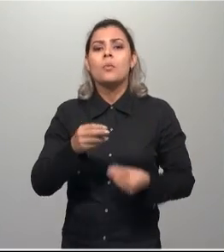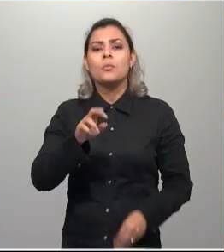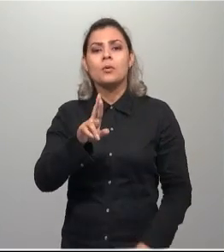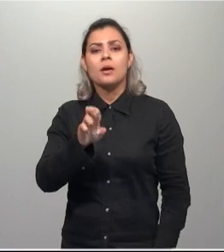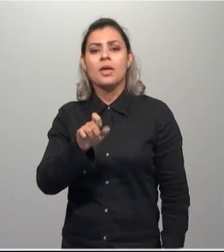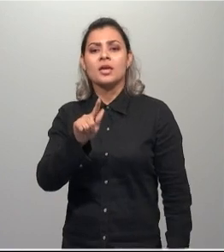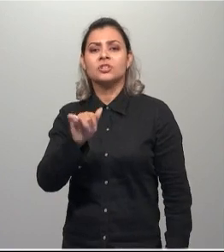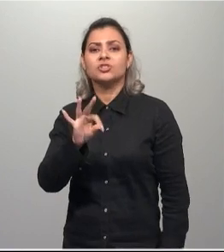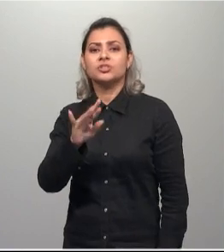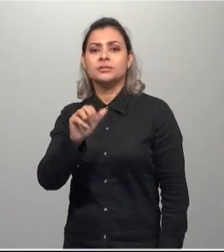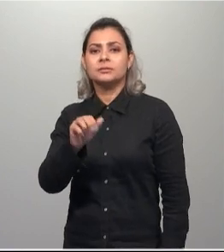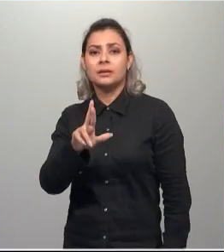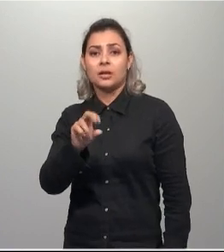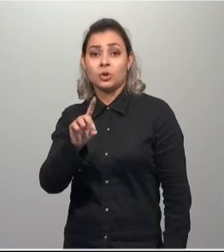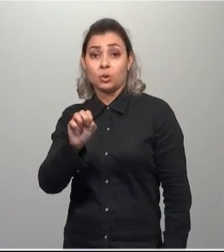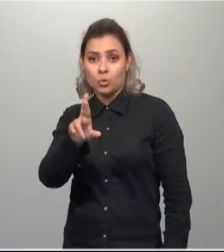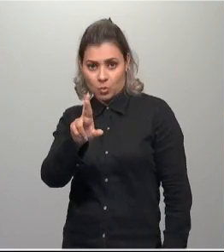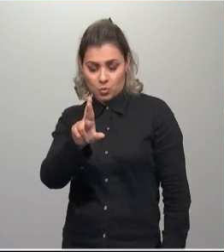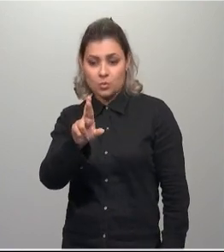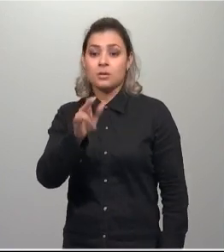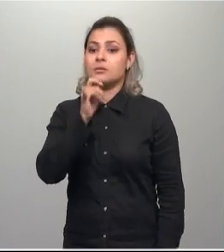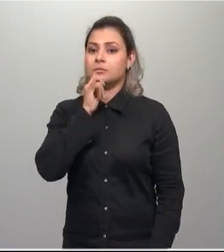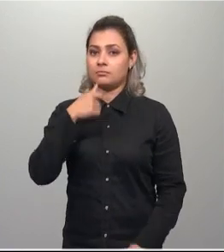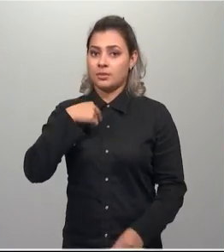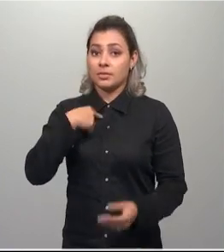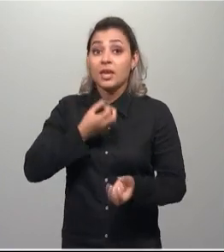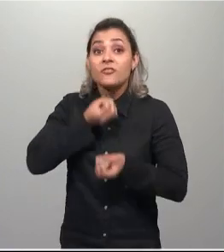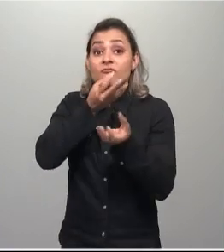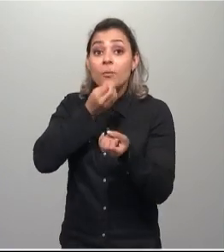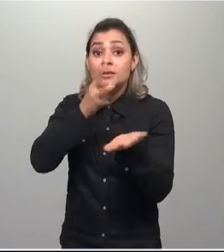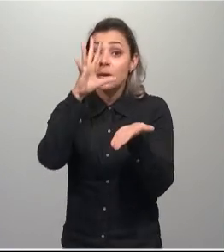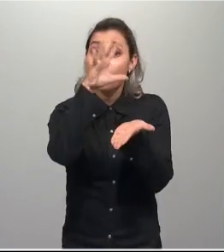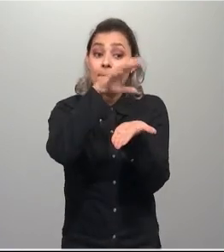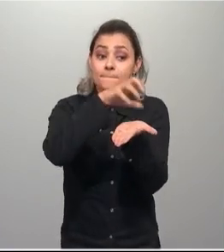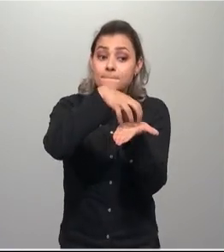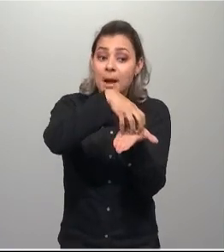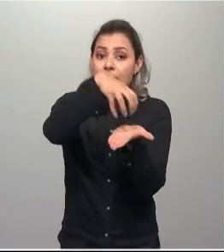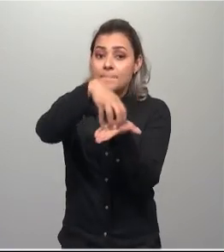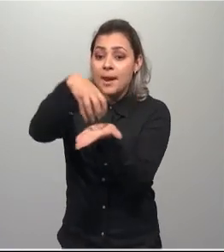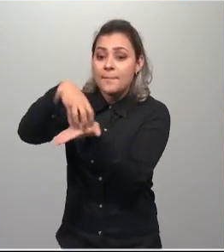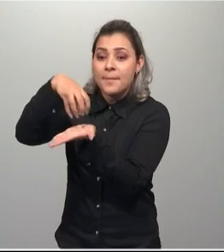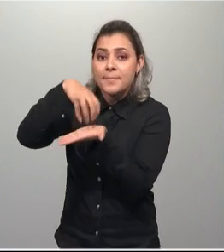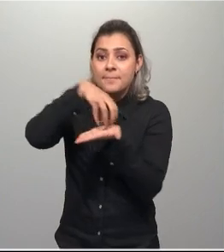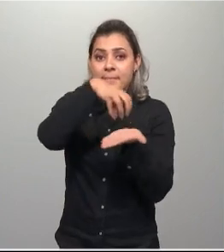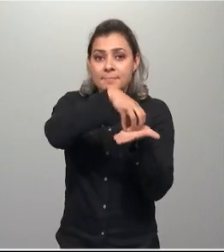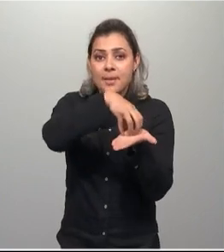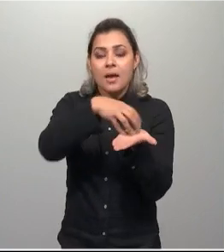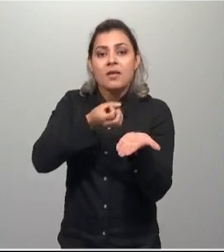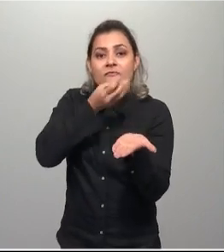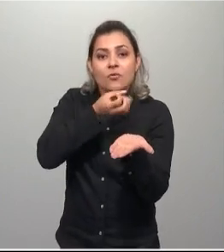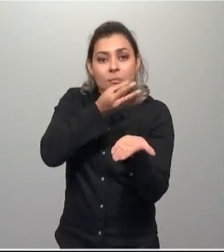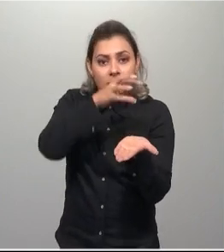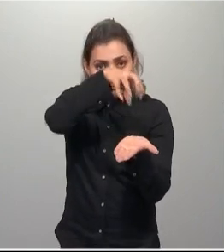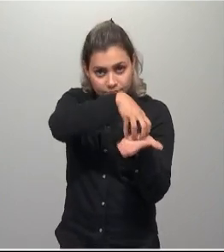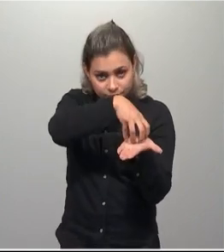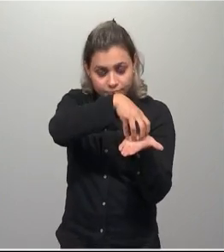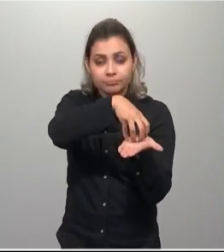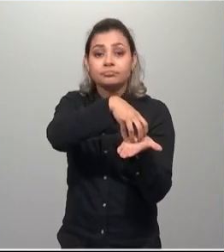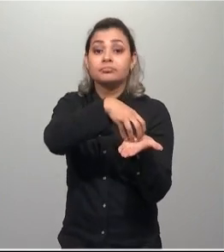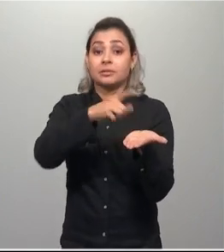com aqueles circuitos onde eu armazena informações desloca informações e tenho lá